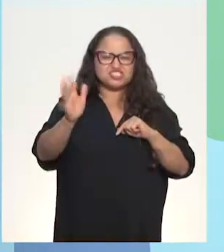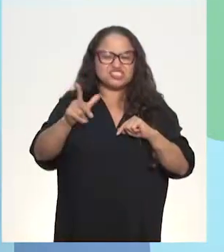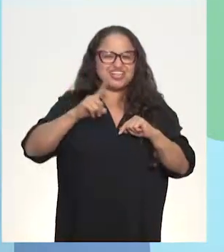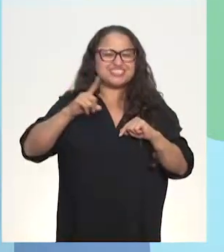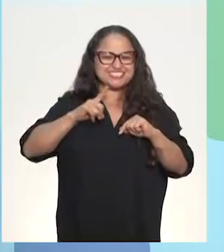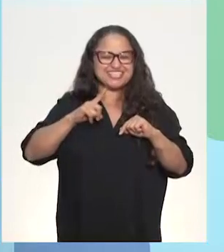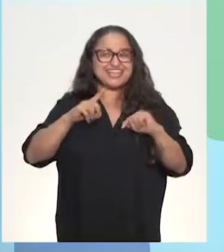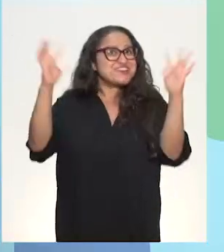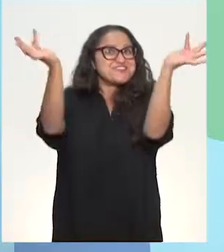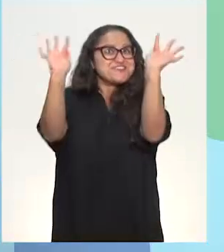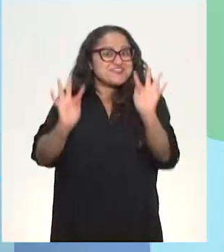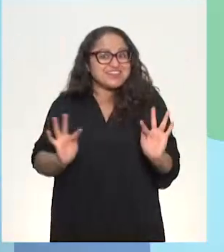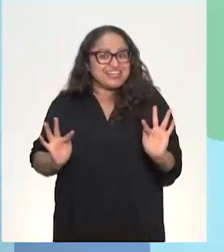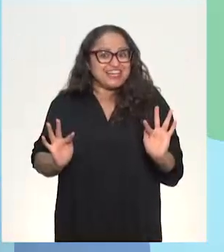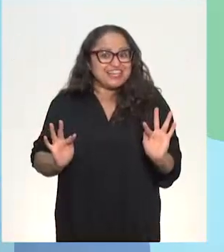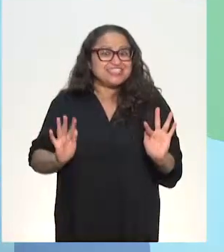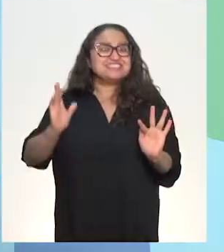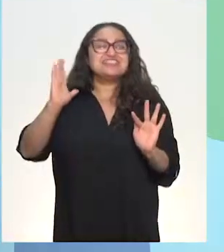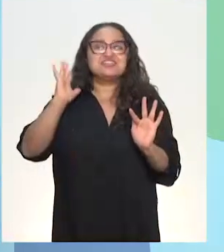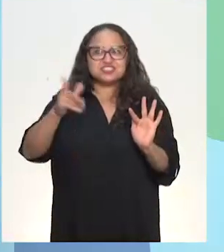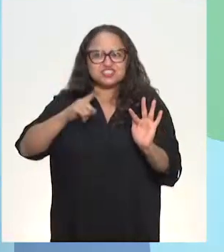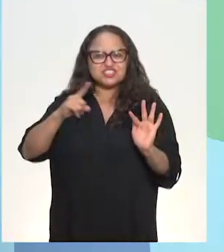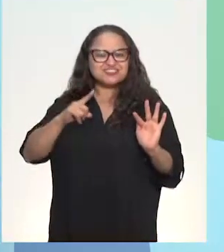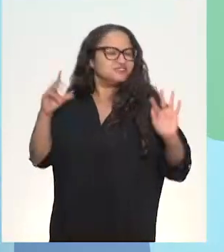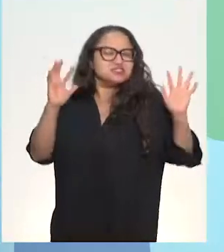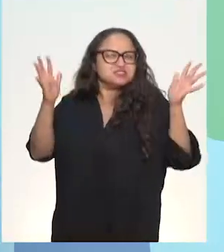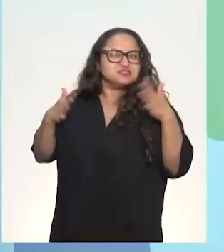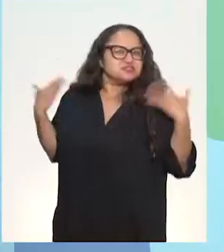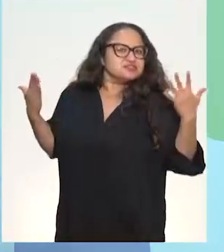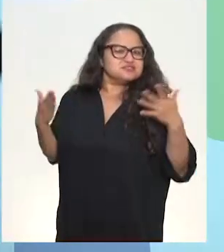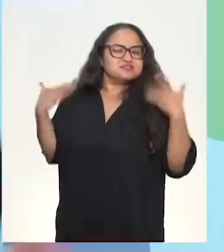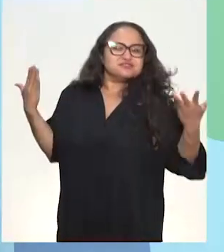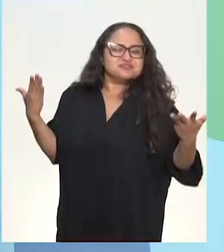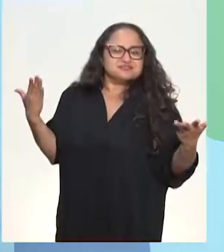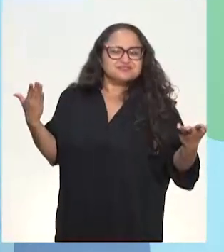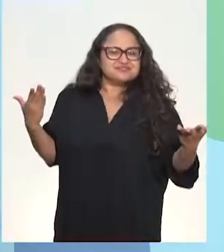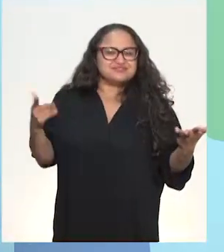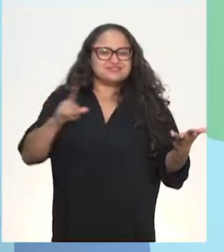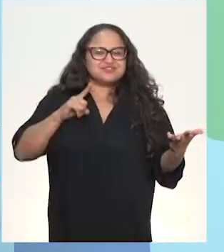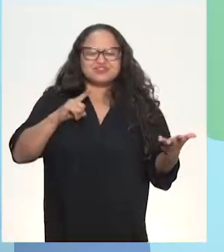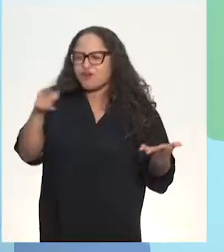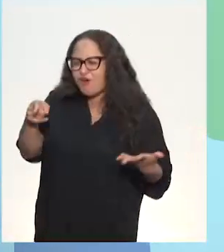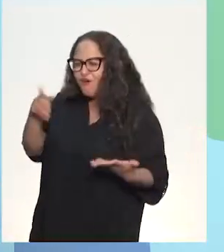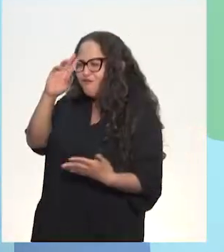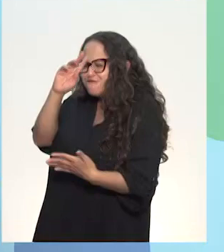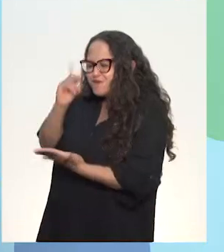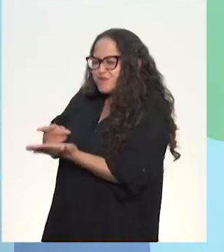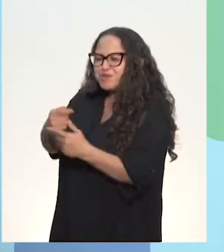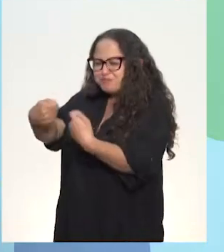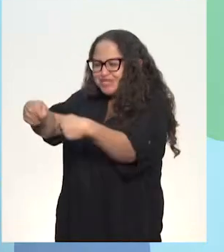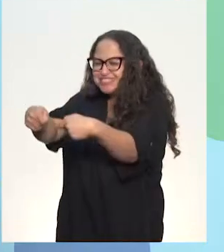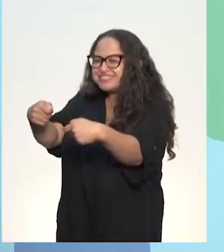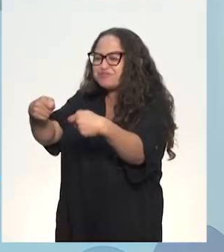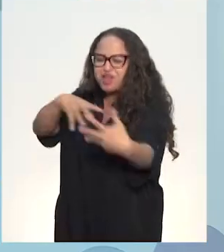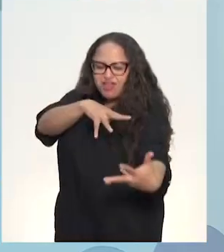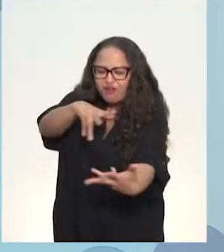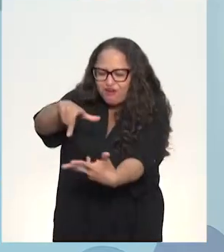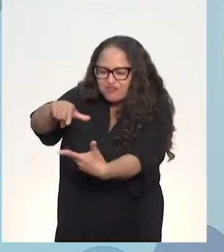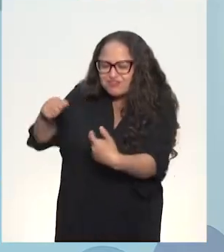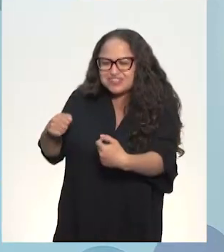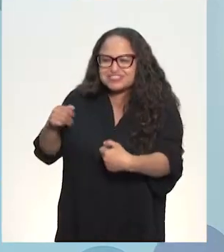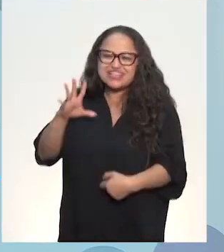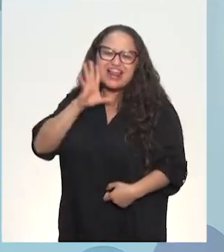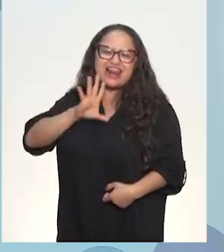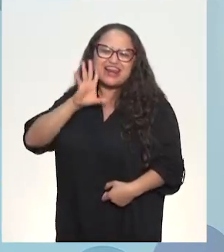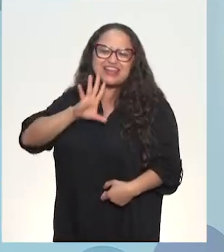empolgada, já tive dias de empolgação, de falar assim, mundo, você precisa saber que o universo é lindo. Então, achei